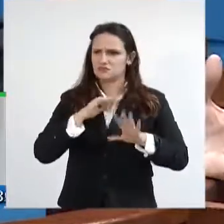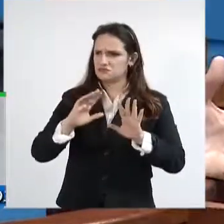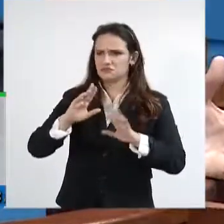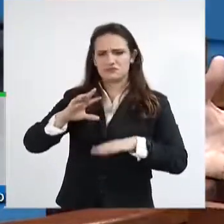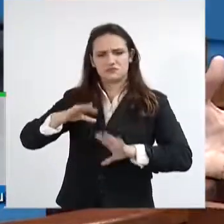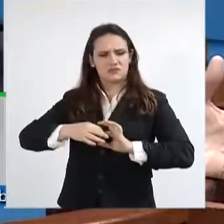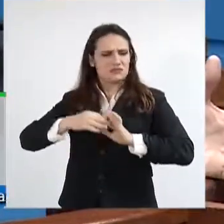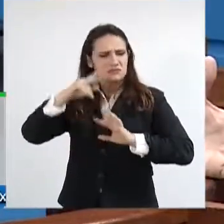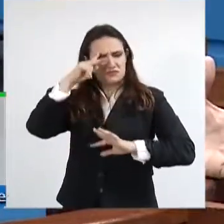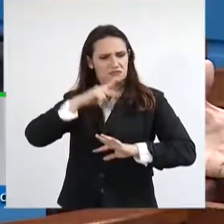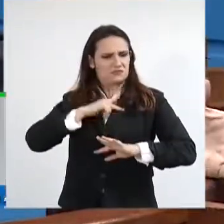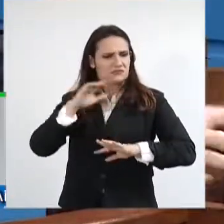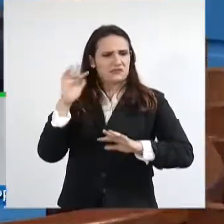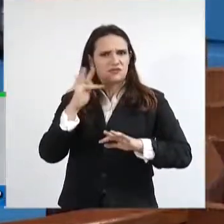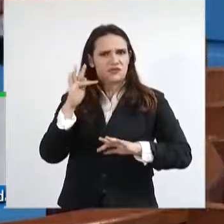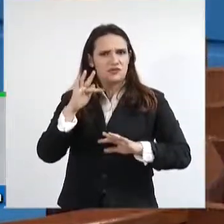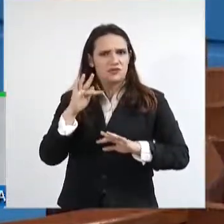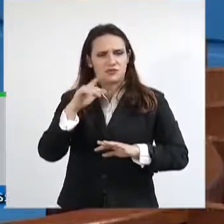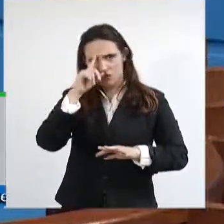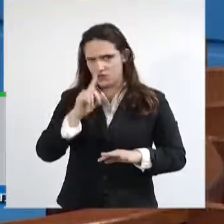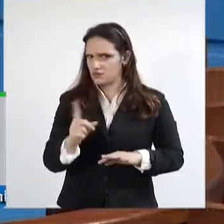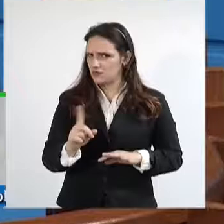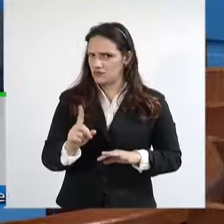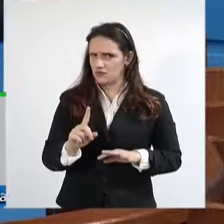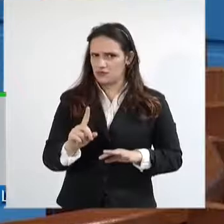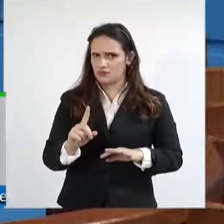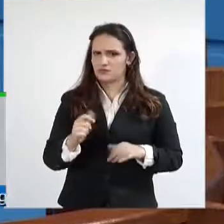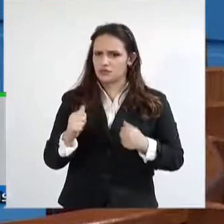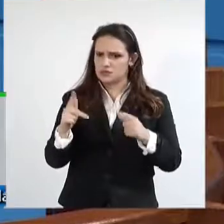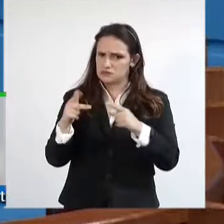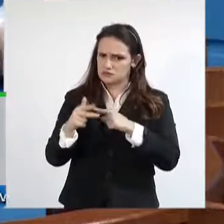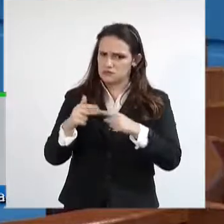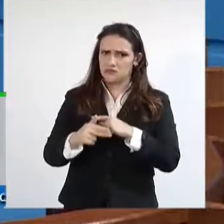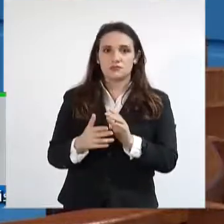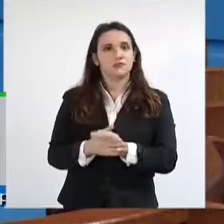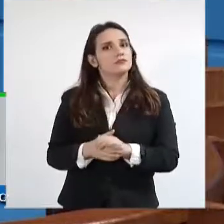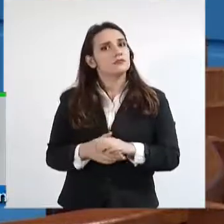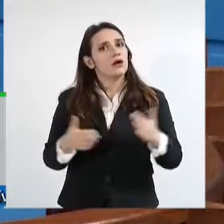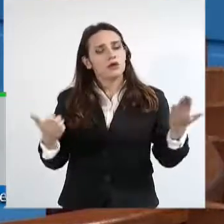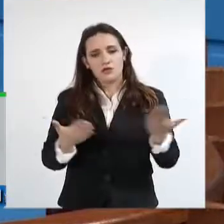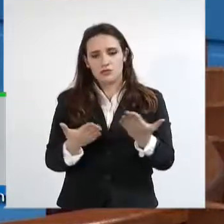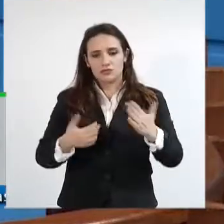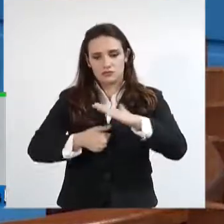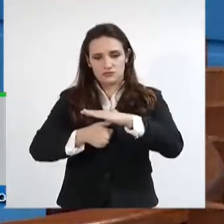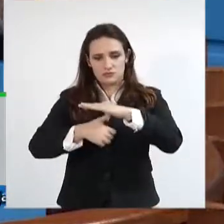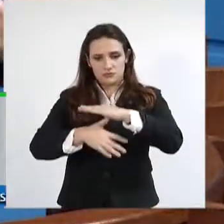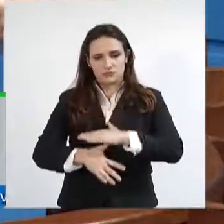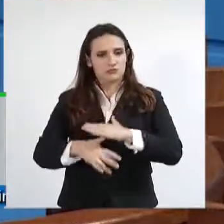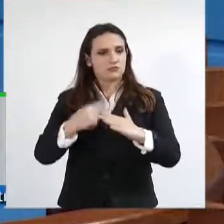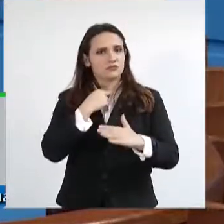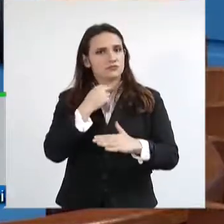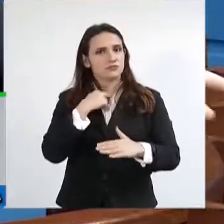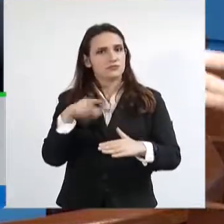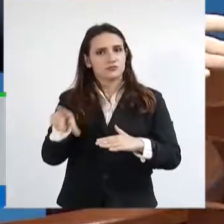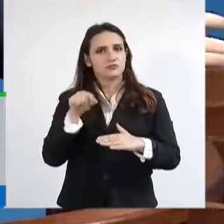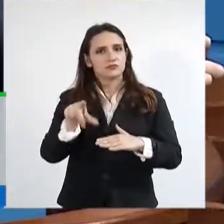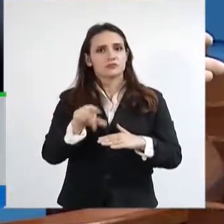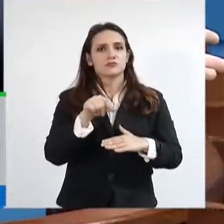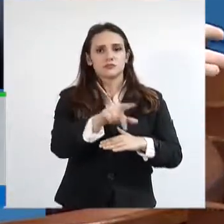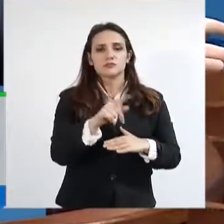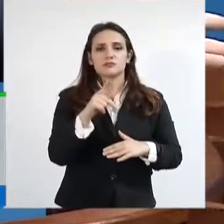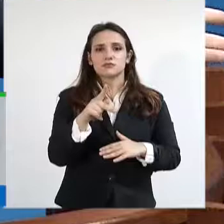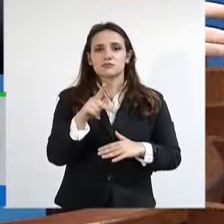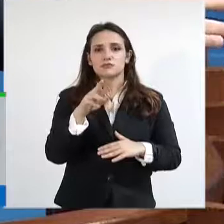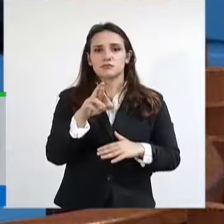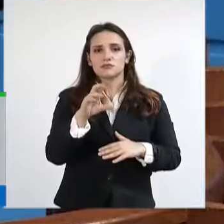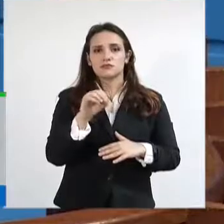que quer. Agora eles tiraram a autonomia dos reitores de nomear os pró-reitores.